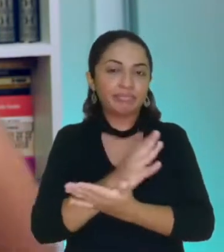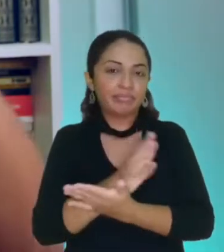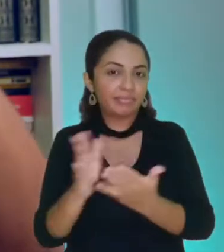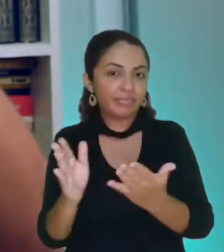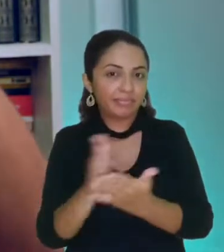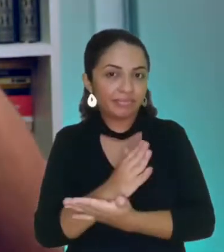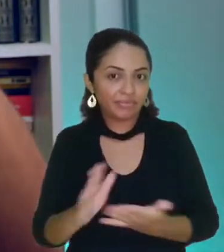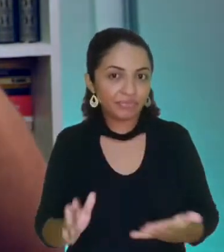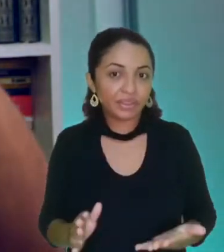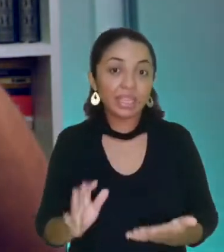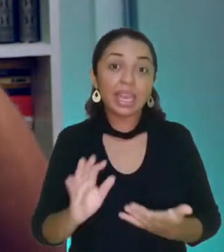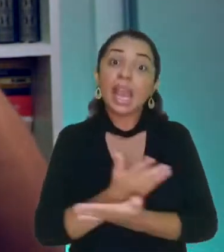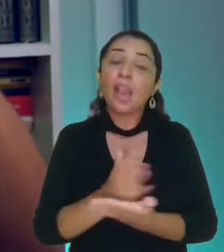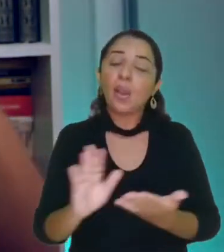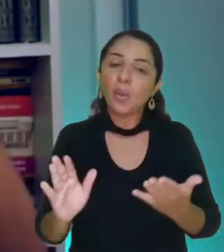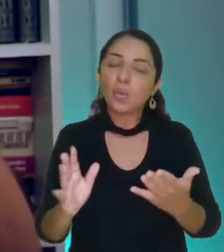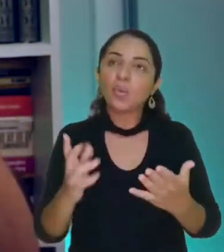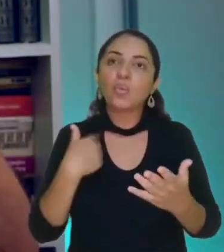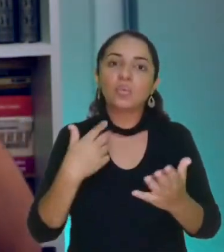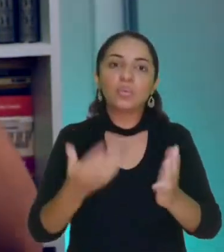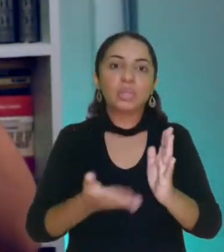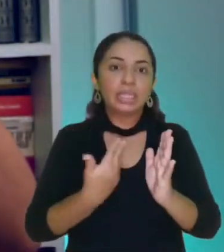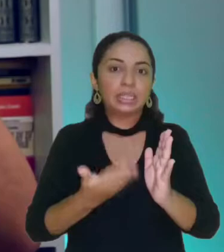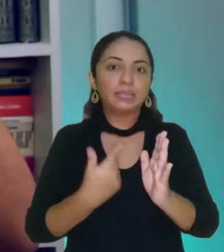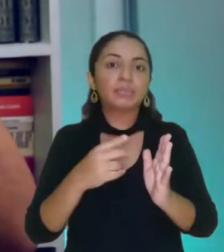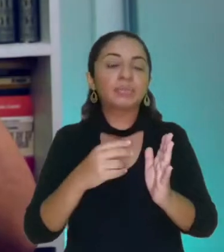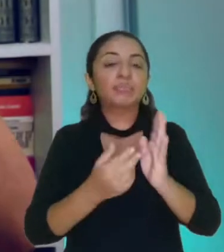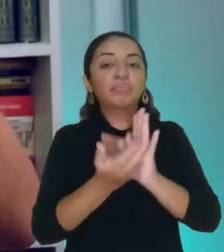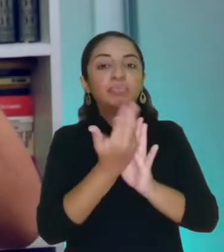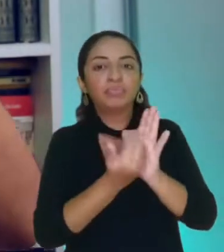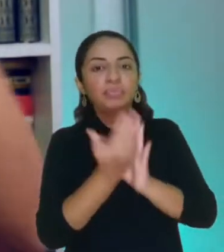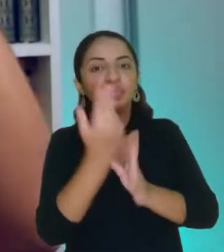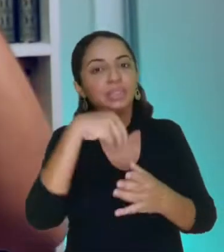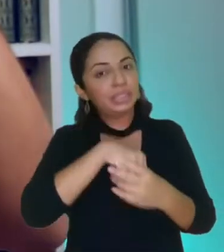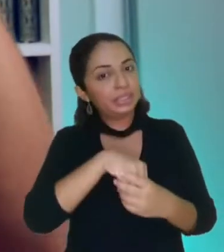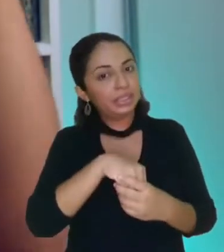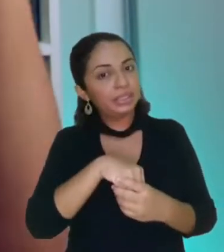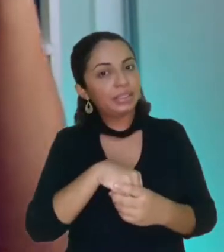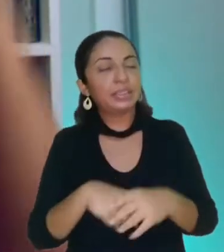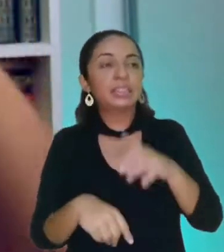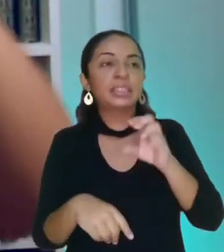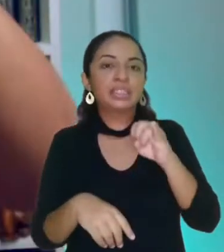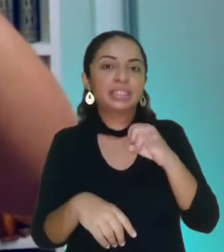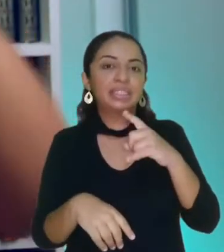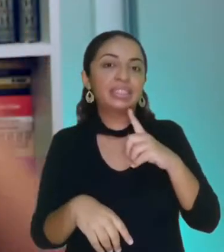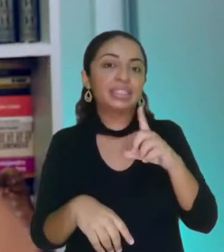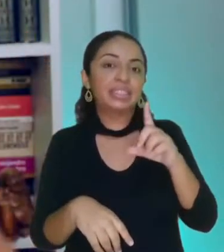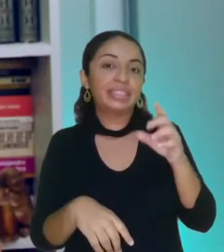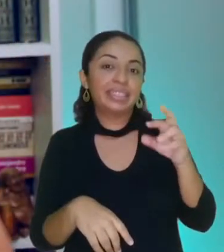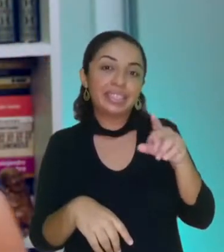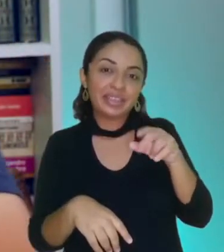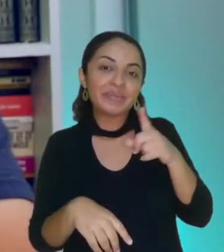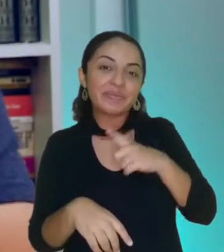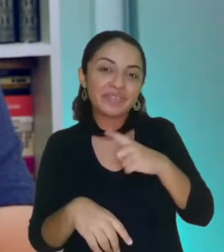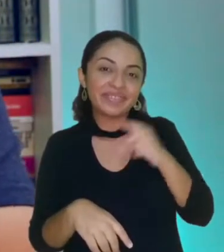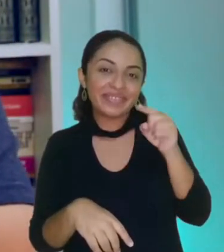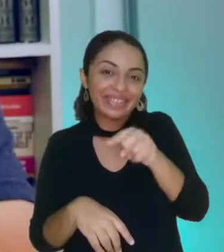ó. Você pode ver. Algumas dessas obras tem as ilustrações. Se o David tiver lá na coleção dele, eu vou ficar com